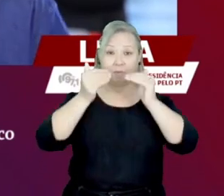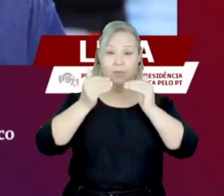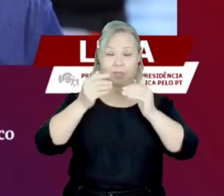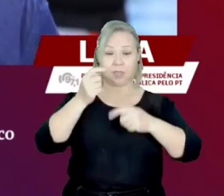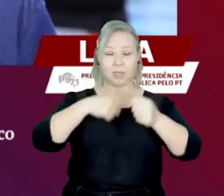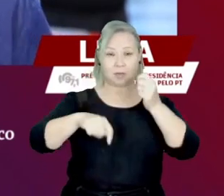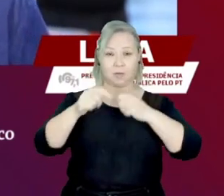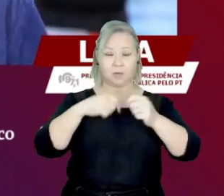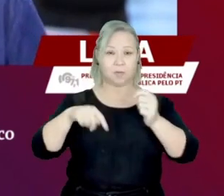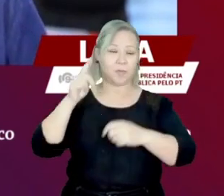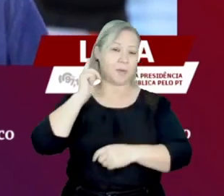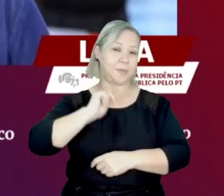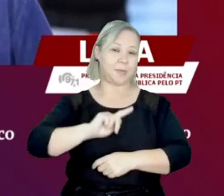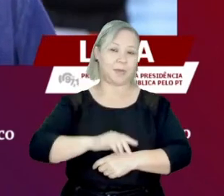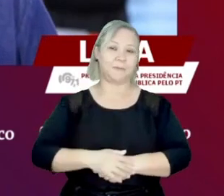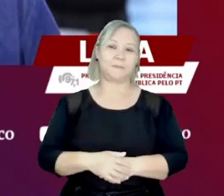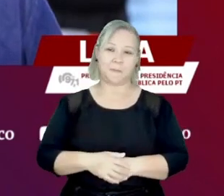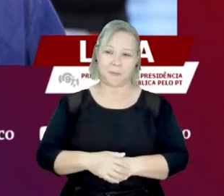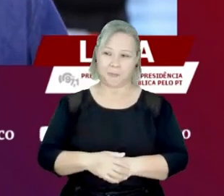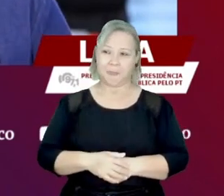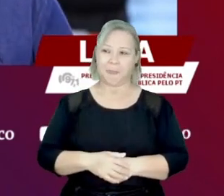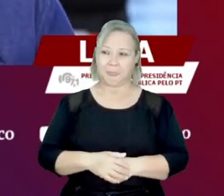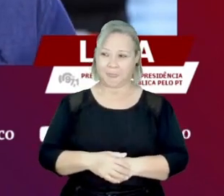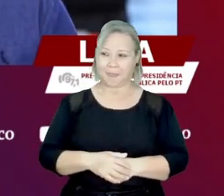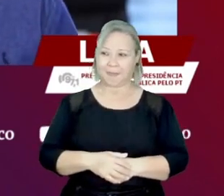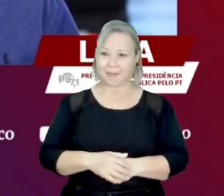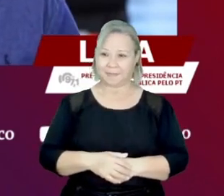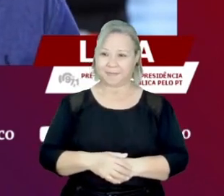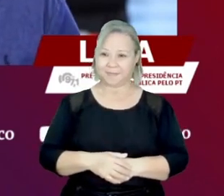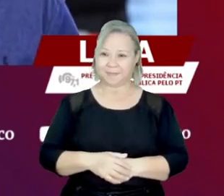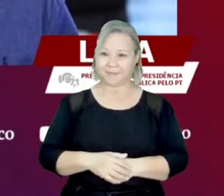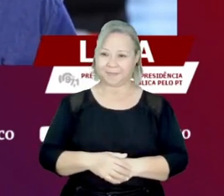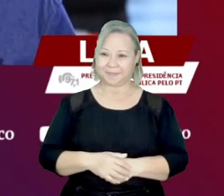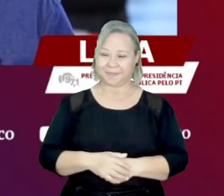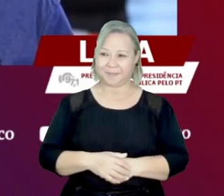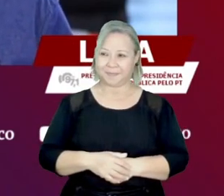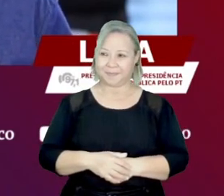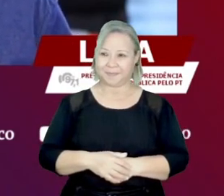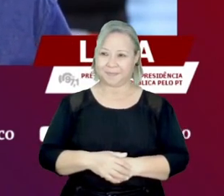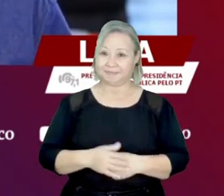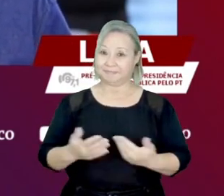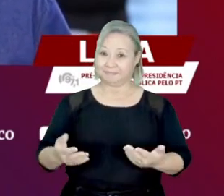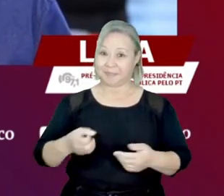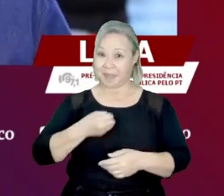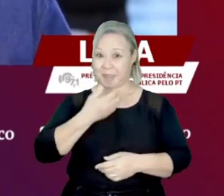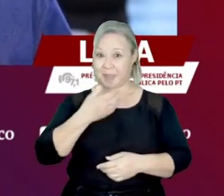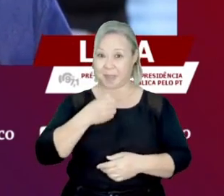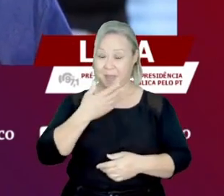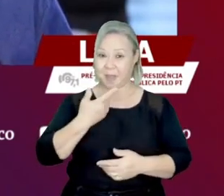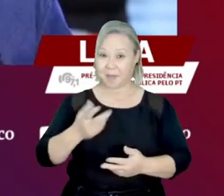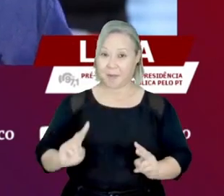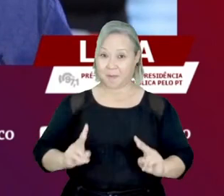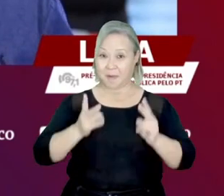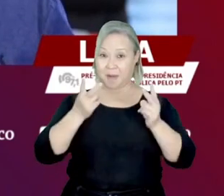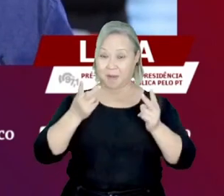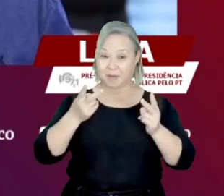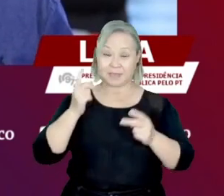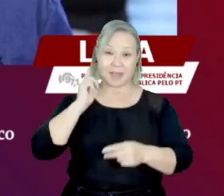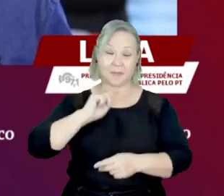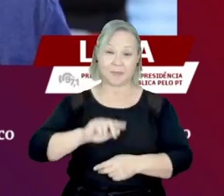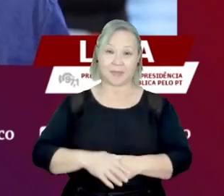esquecendo, Jefferson e Gustavo, que domingo é dia dos namorados. Que beleza. E a Janja, hein?